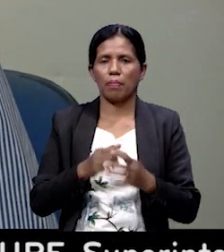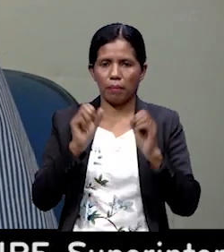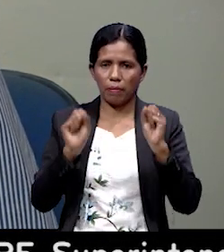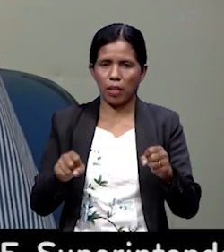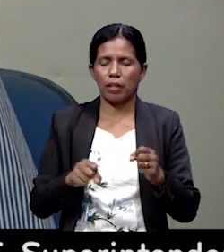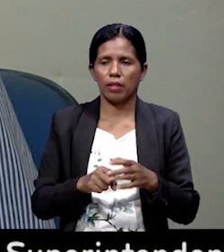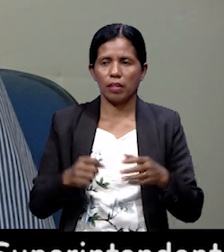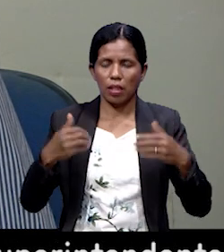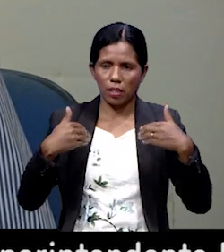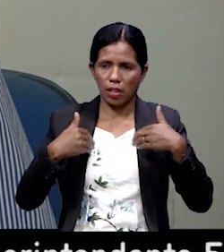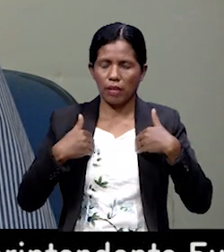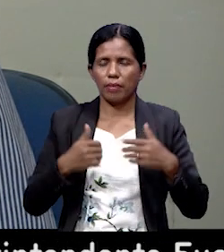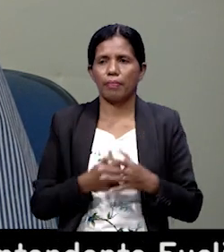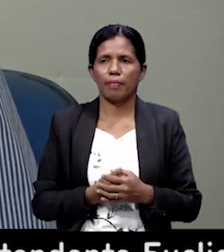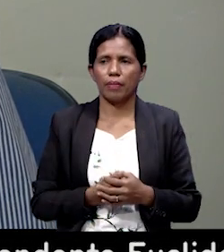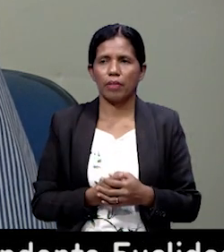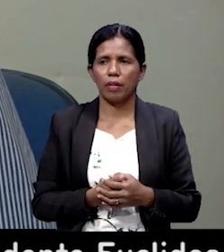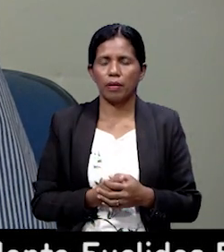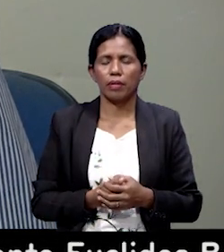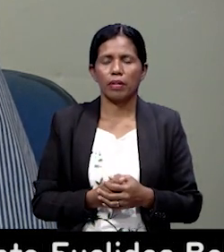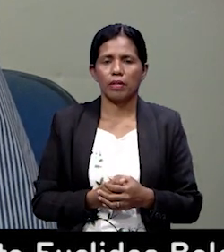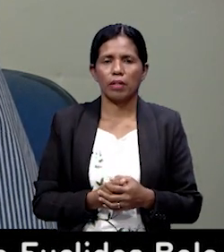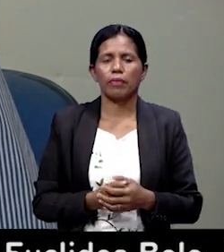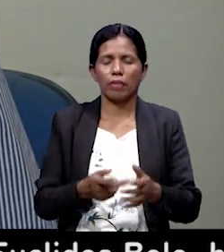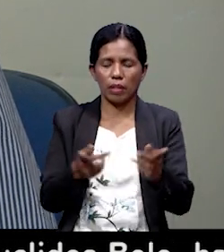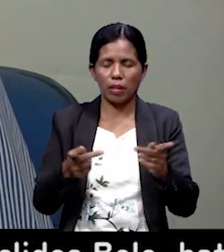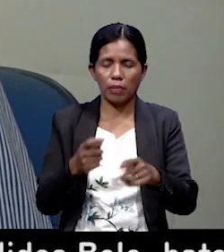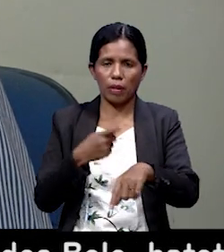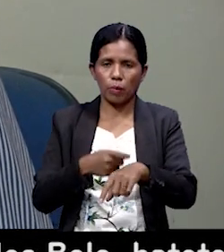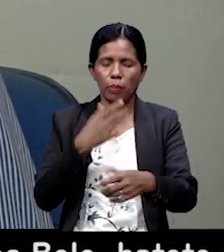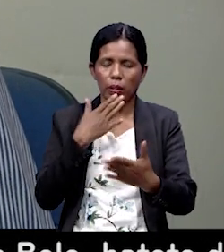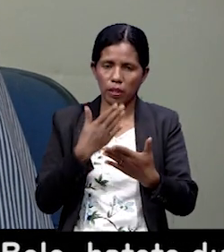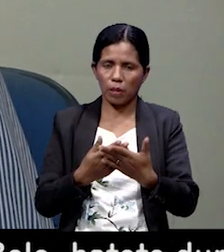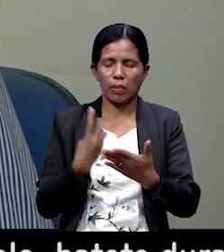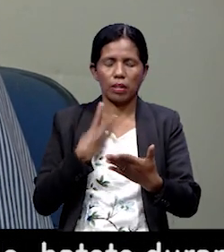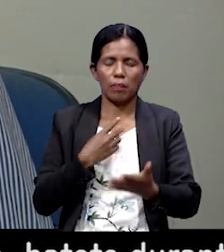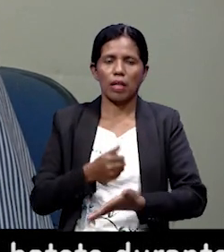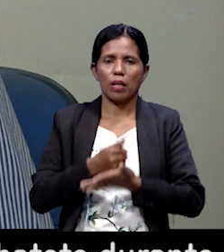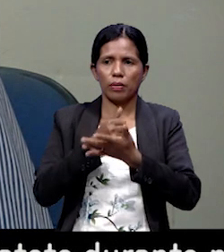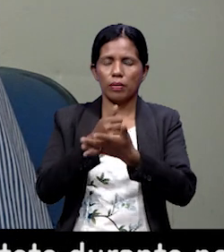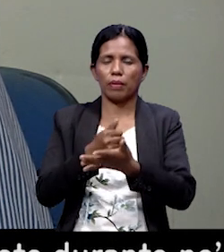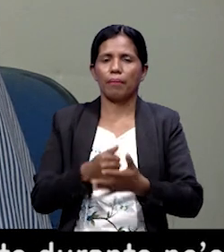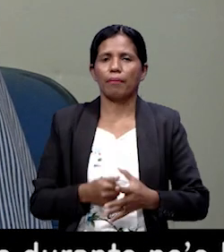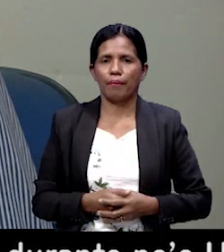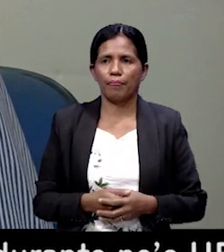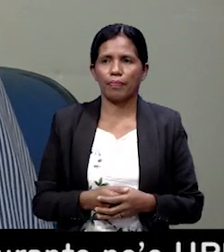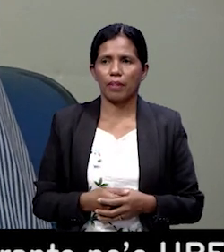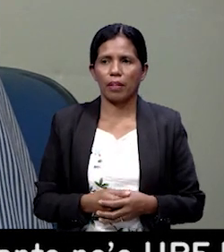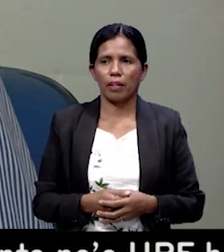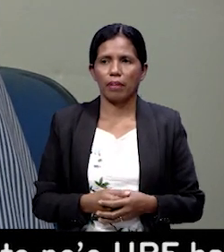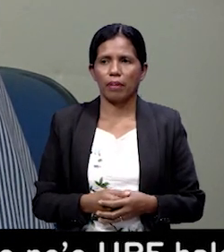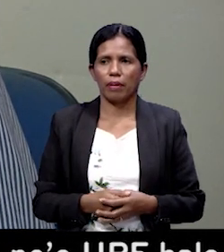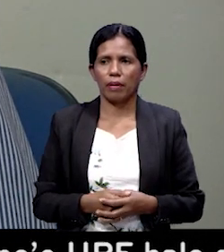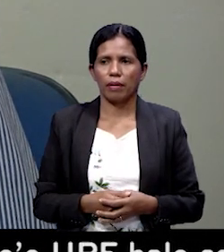si espaço ni veloz tempo ni veloz udan la rise to lead e